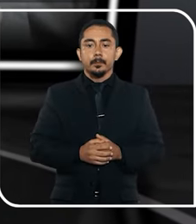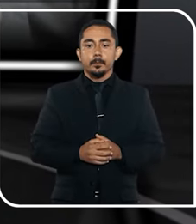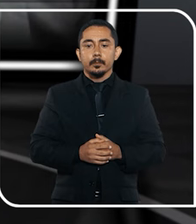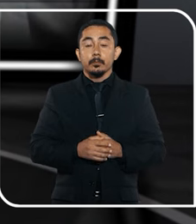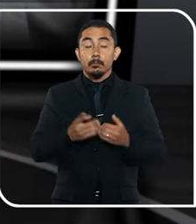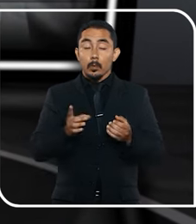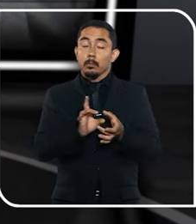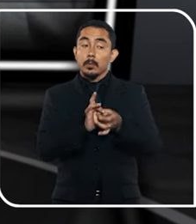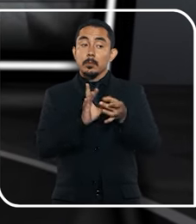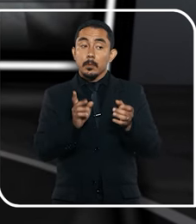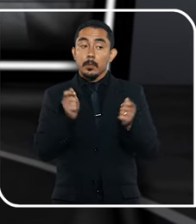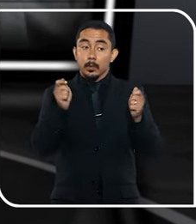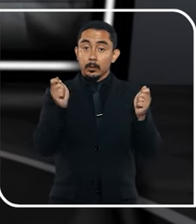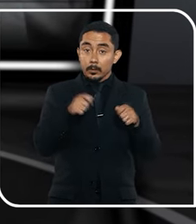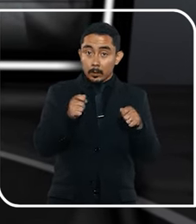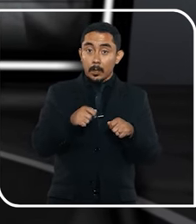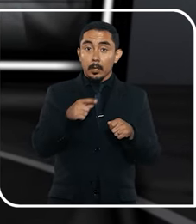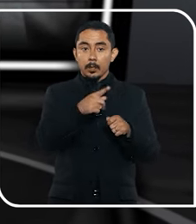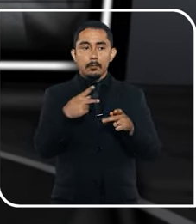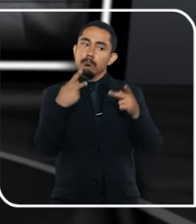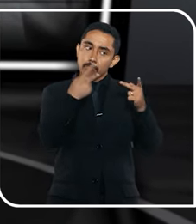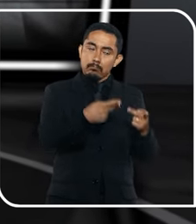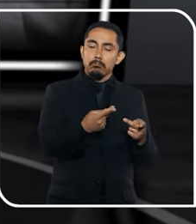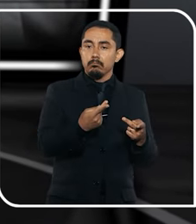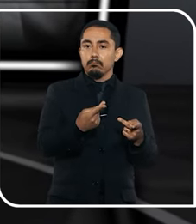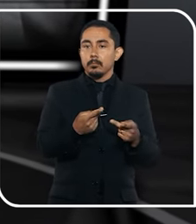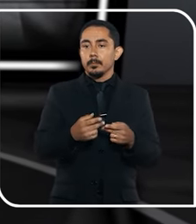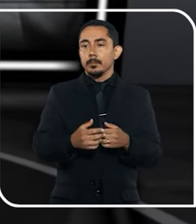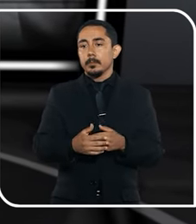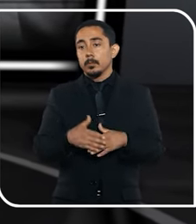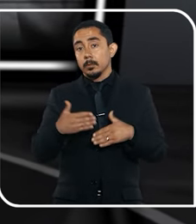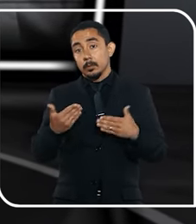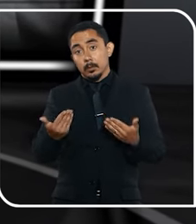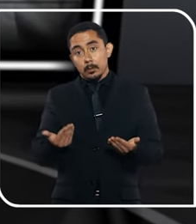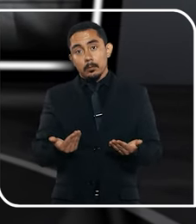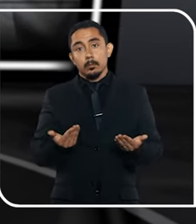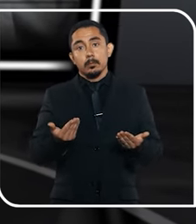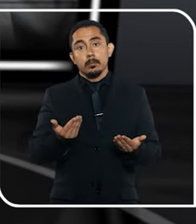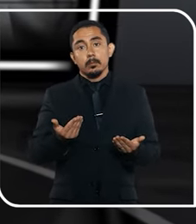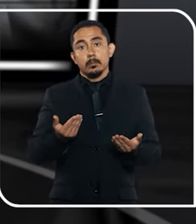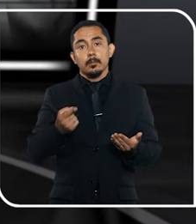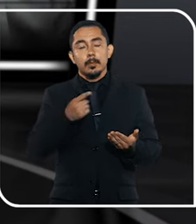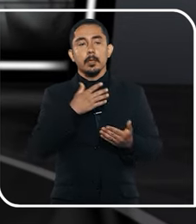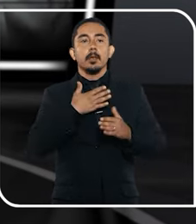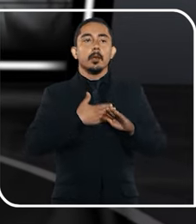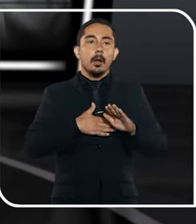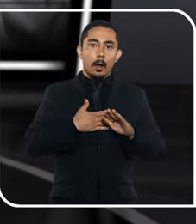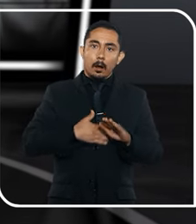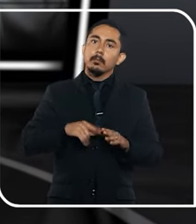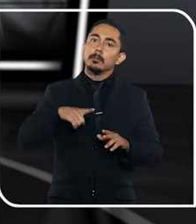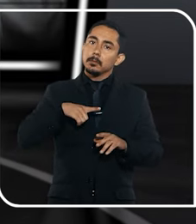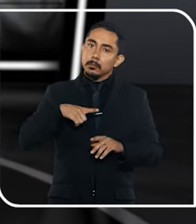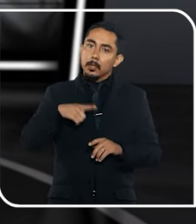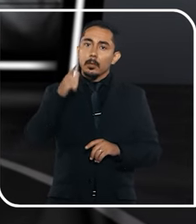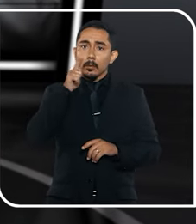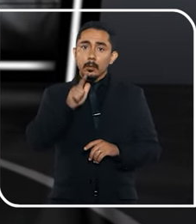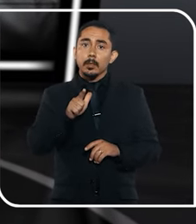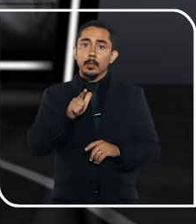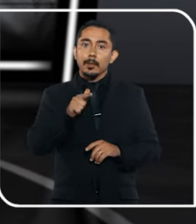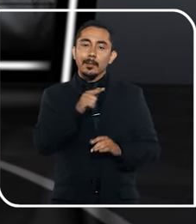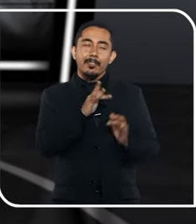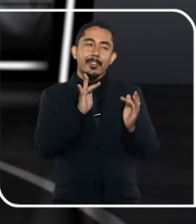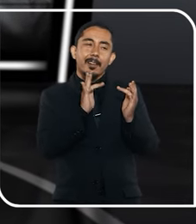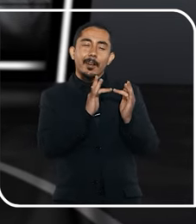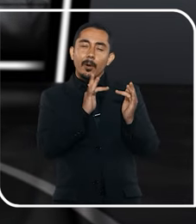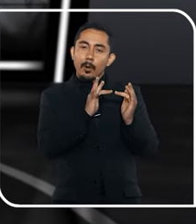litígio? Vamos permitir que haja a visita. Então, isso pacificou. Bom, eu tenho o